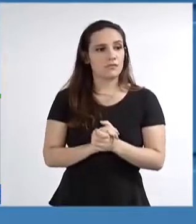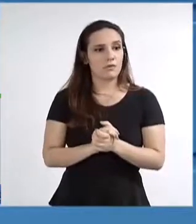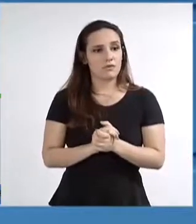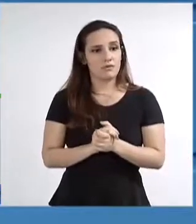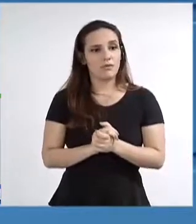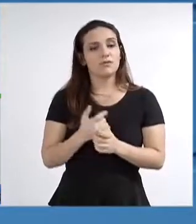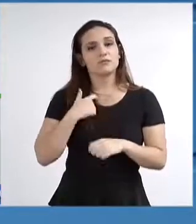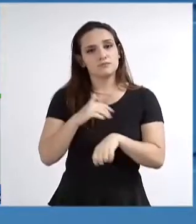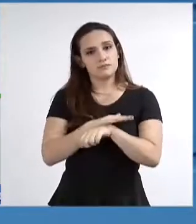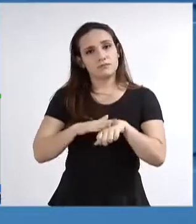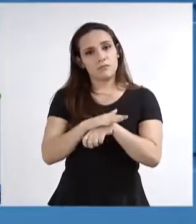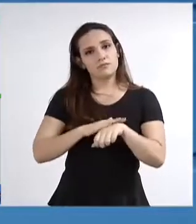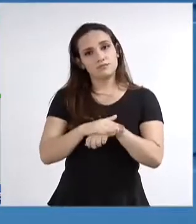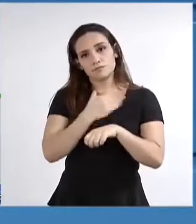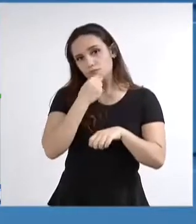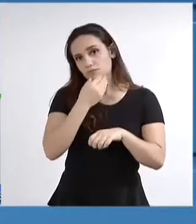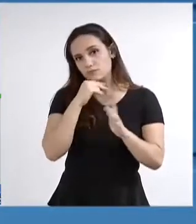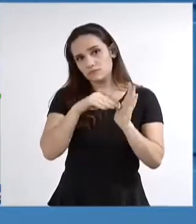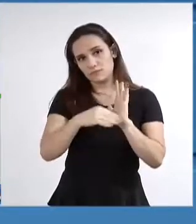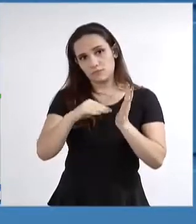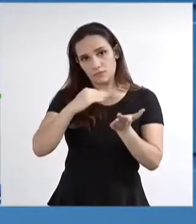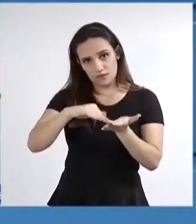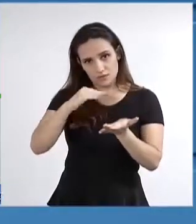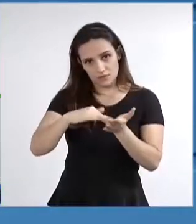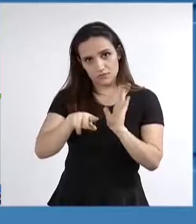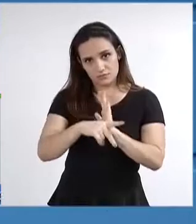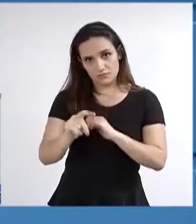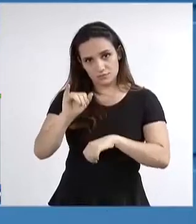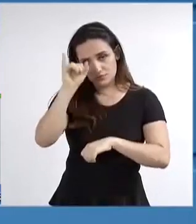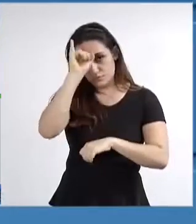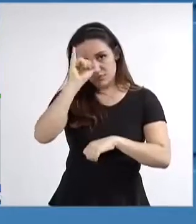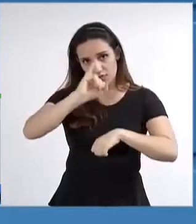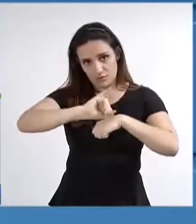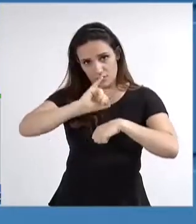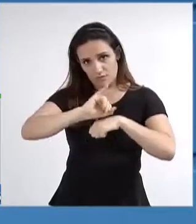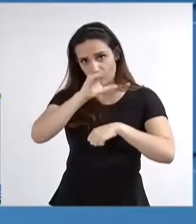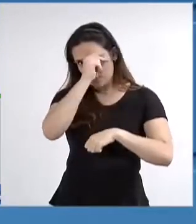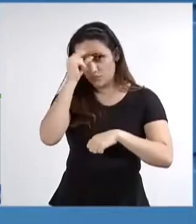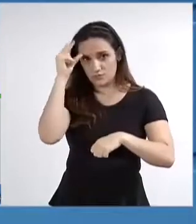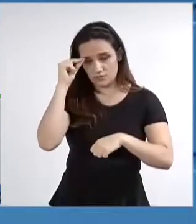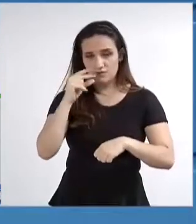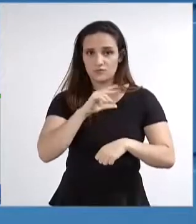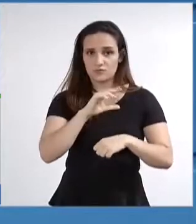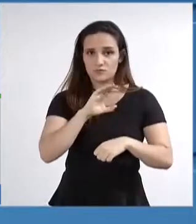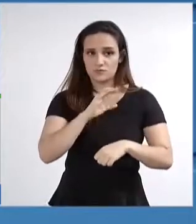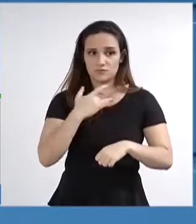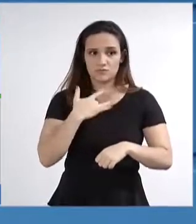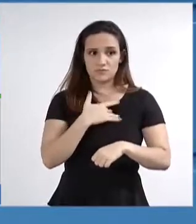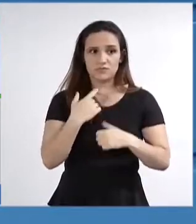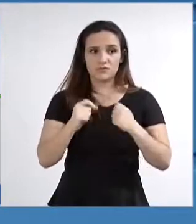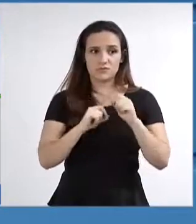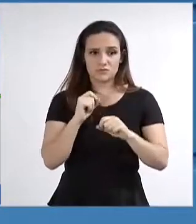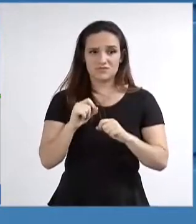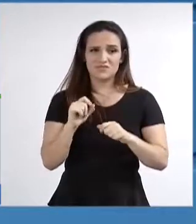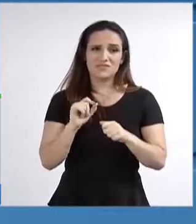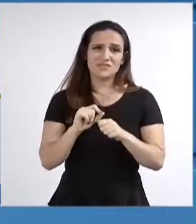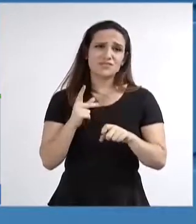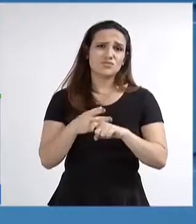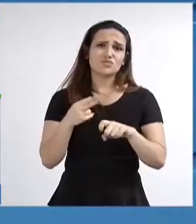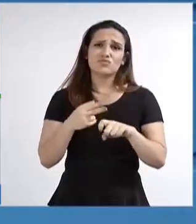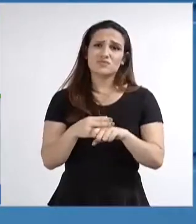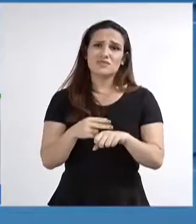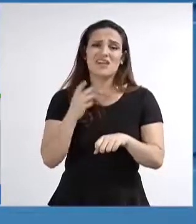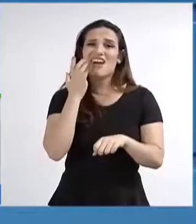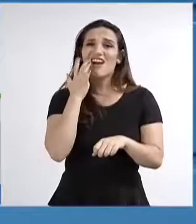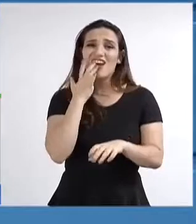ali com o secretário da capital, junto com o Geraldo Rezende, que é o secretário estadual, que nós temos que ter uma caravana das cirurgias ortopédicas. É